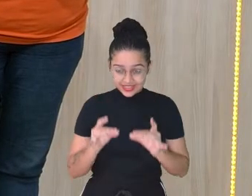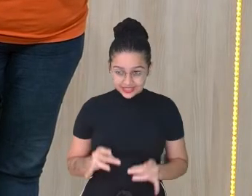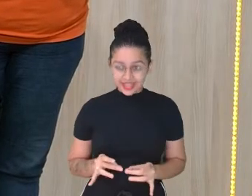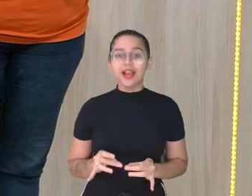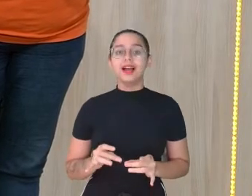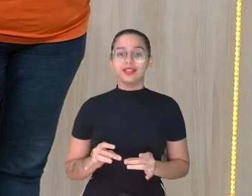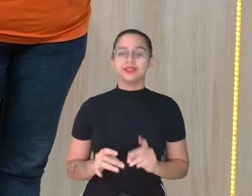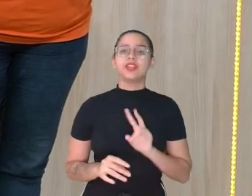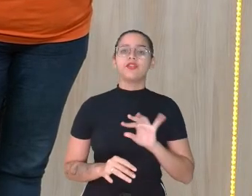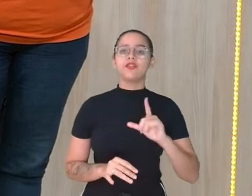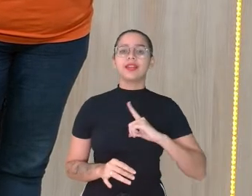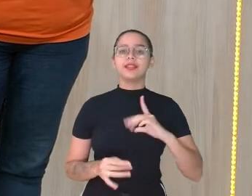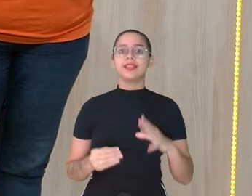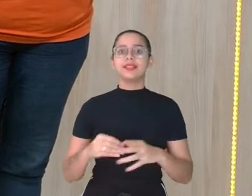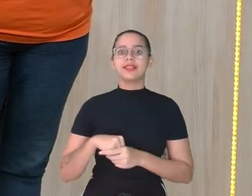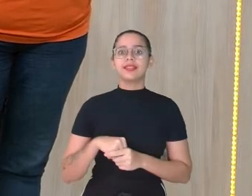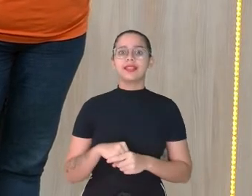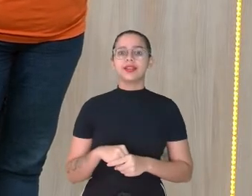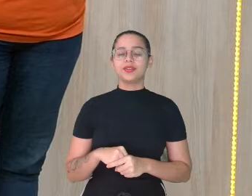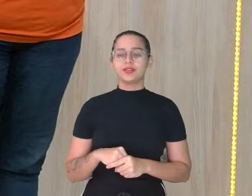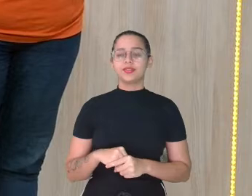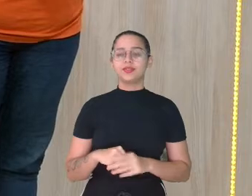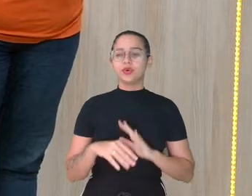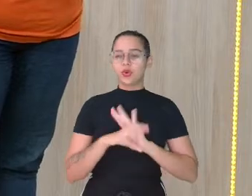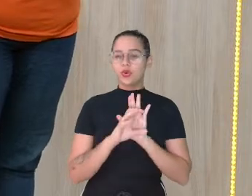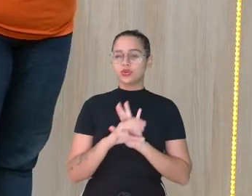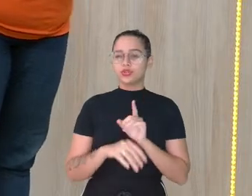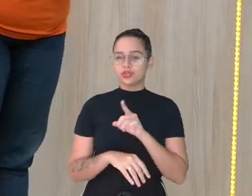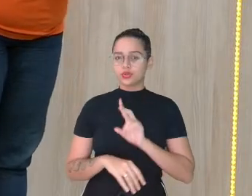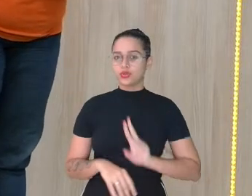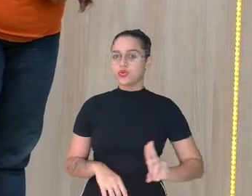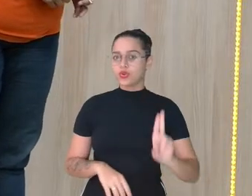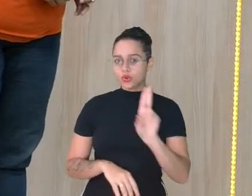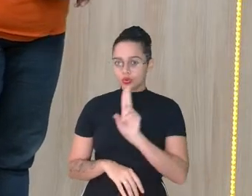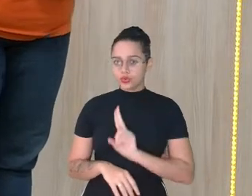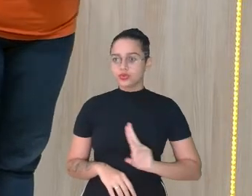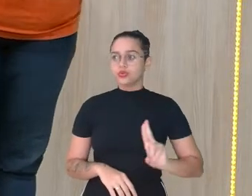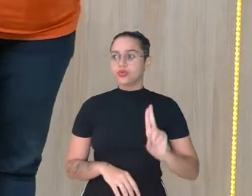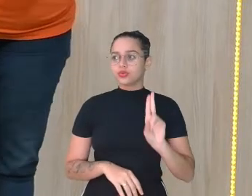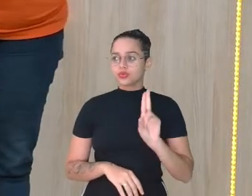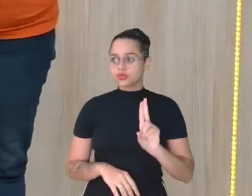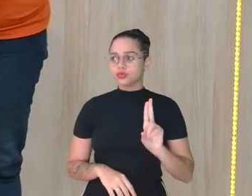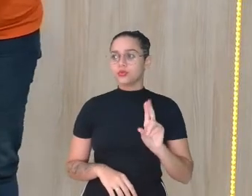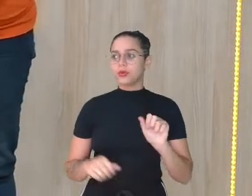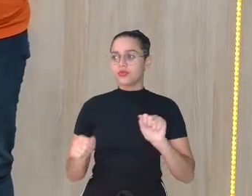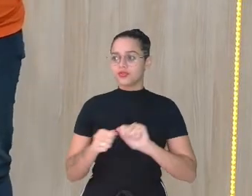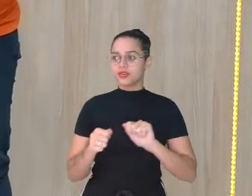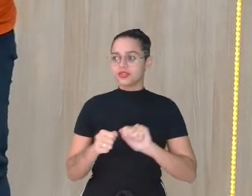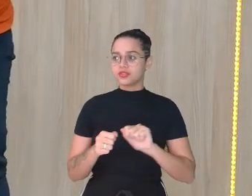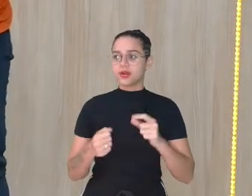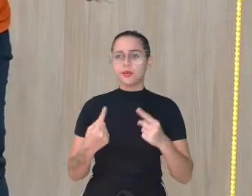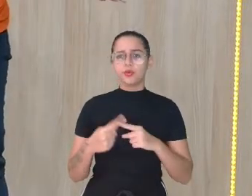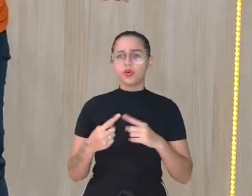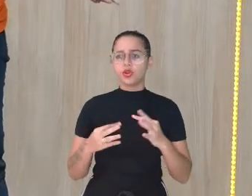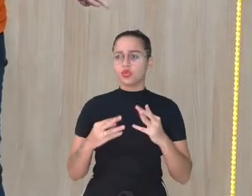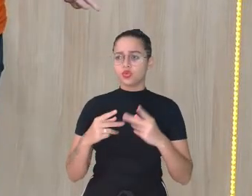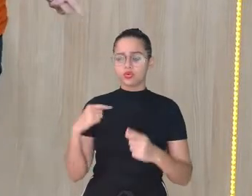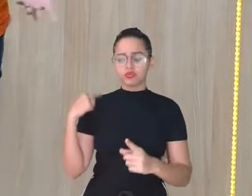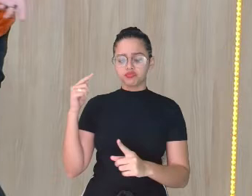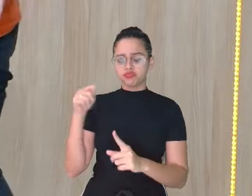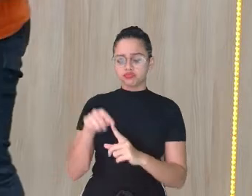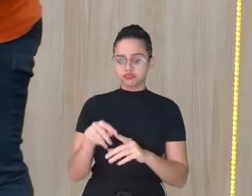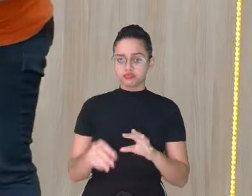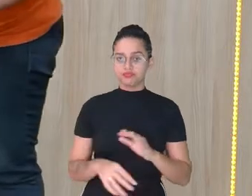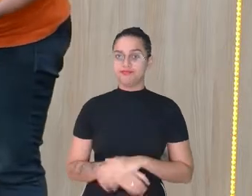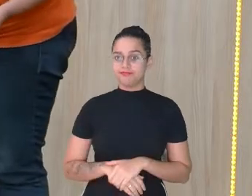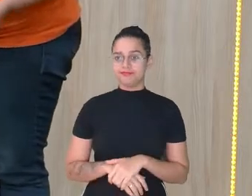coisa que ia ter ali dentro. O conceito que ele usou, né? O conceito. Para fazer. Porque tudo tem uma razão de ser,